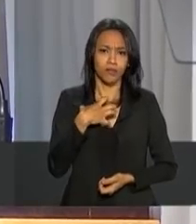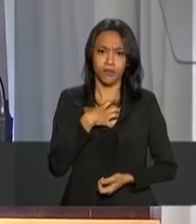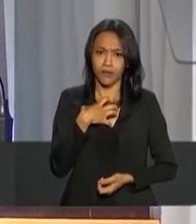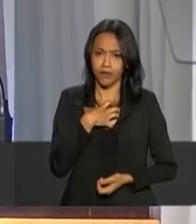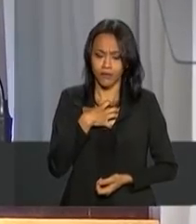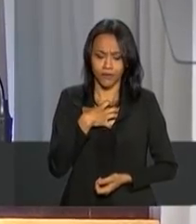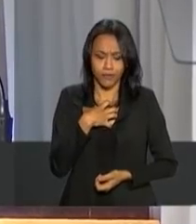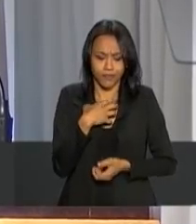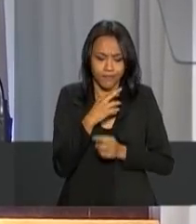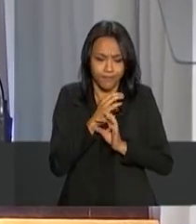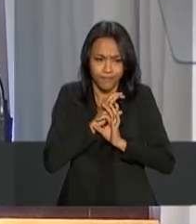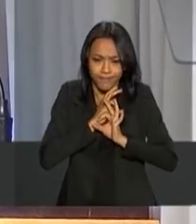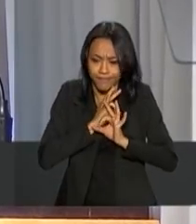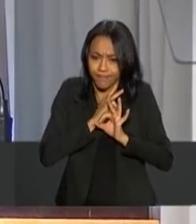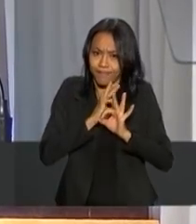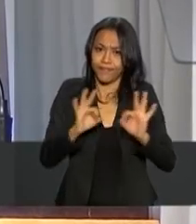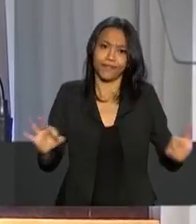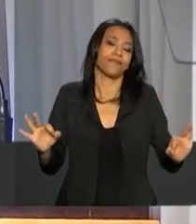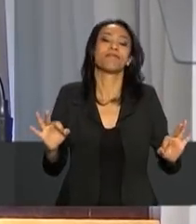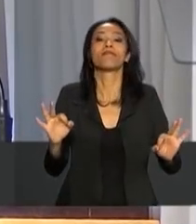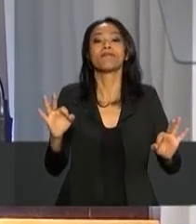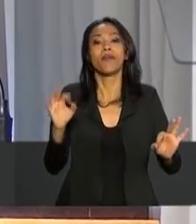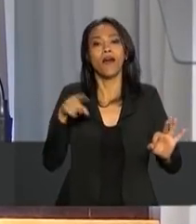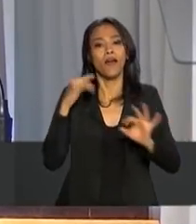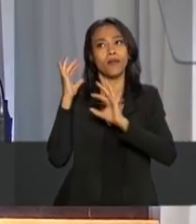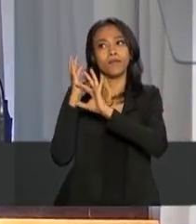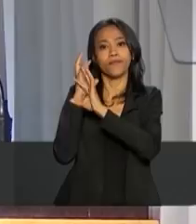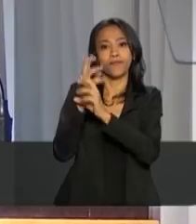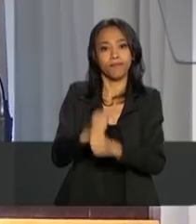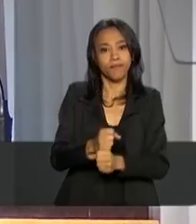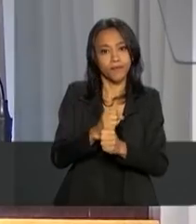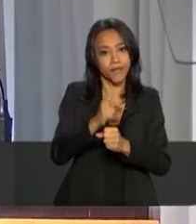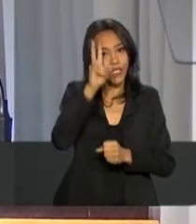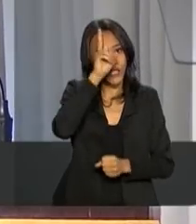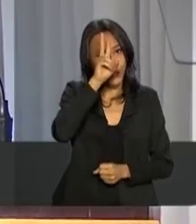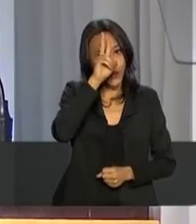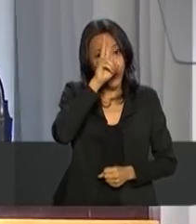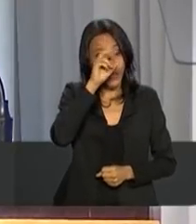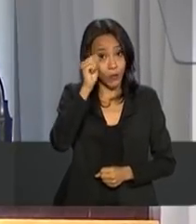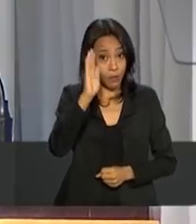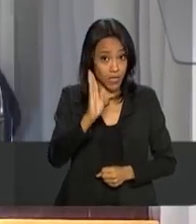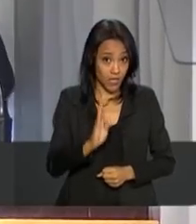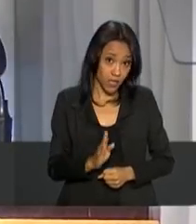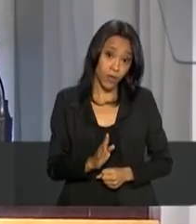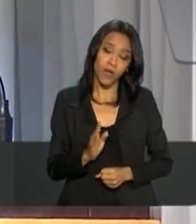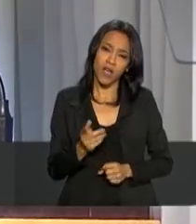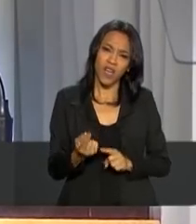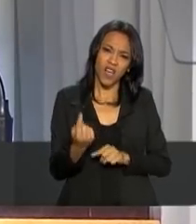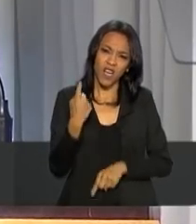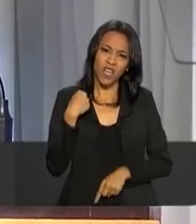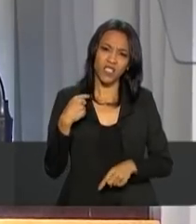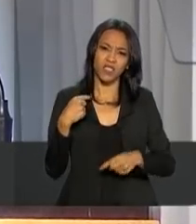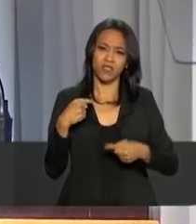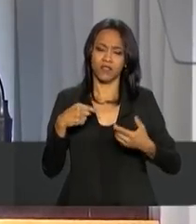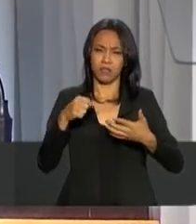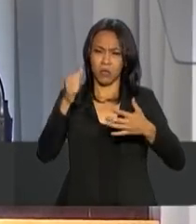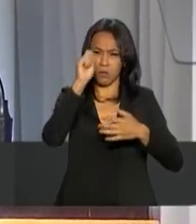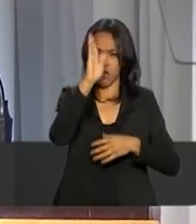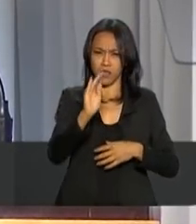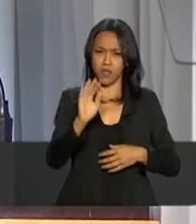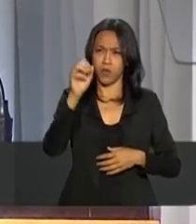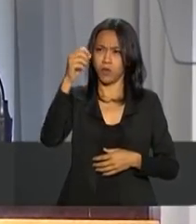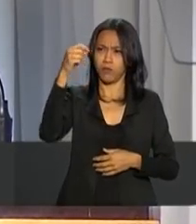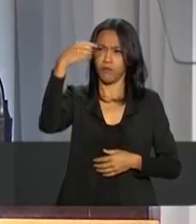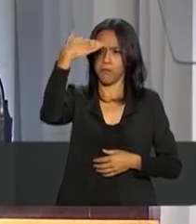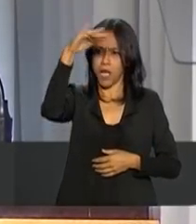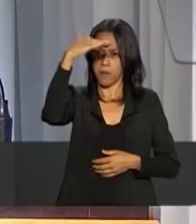isso. Isto é da nossa história. Isso vem lá do Brasil Colônia, não é? Antes eram capitanias hereditárias, depois governo